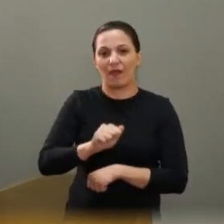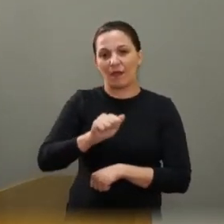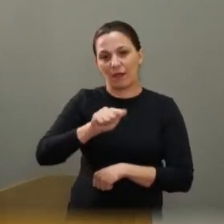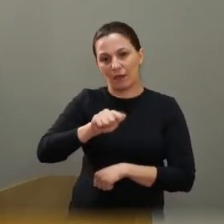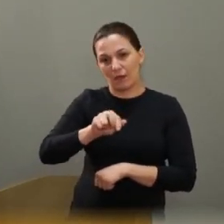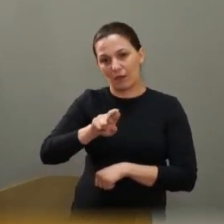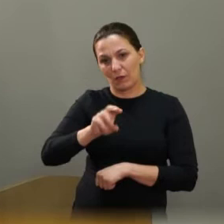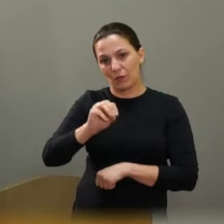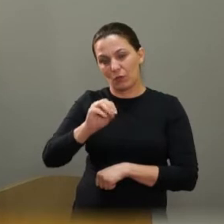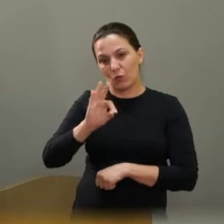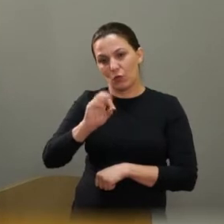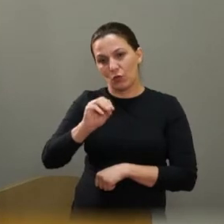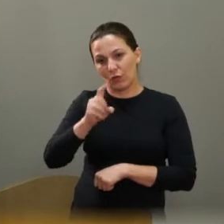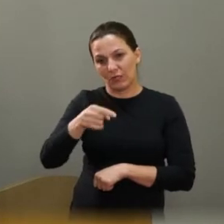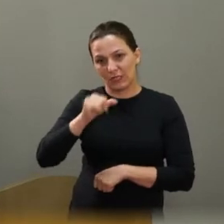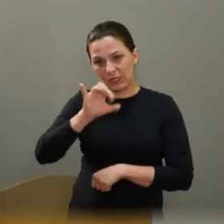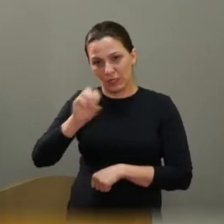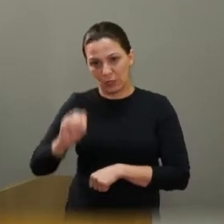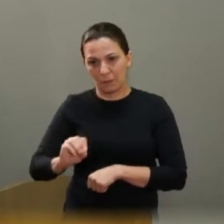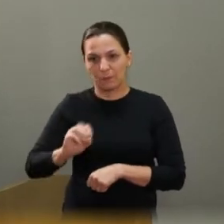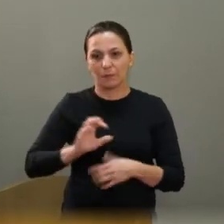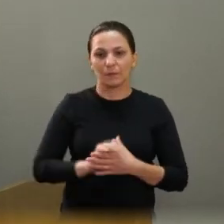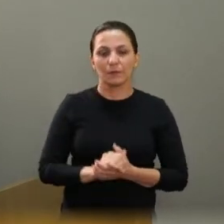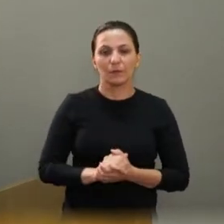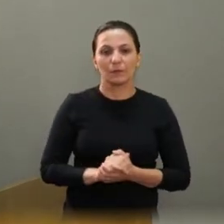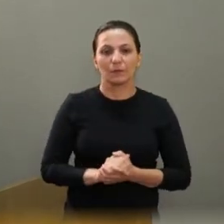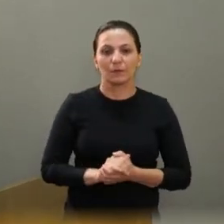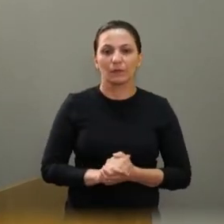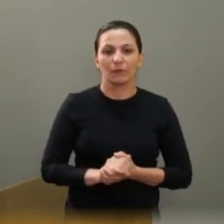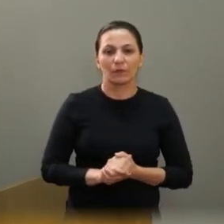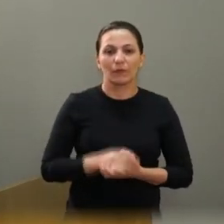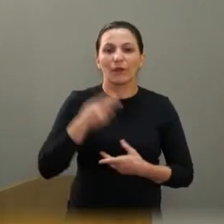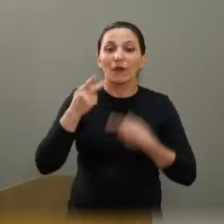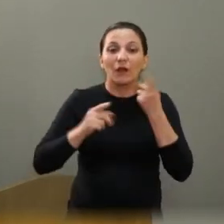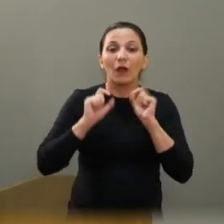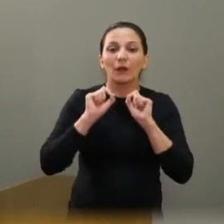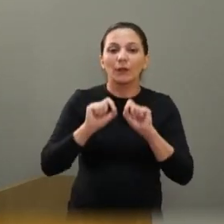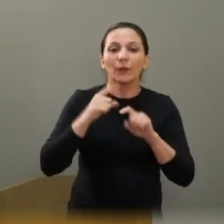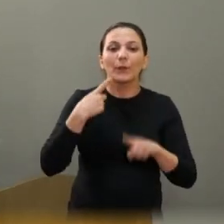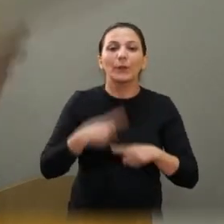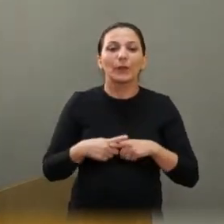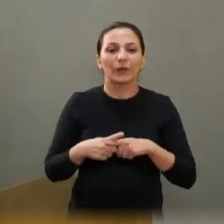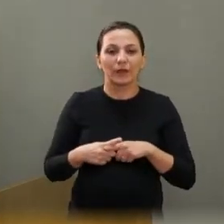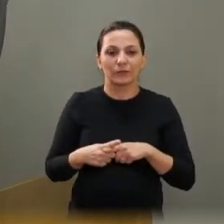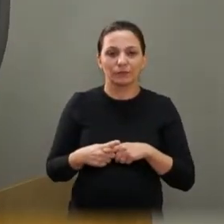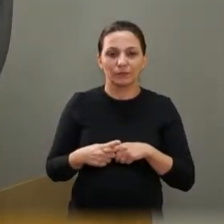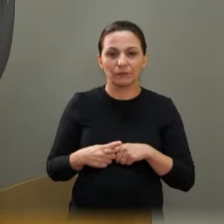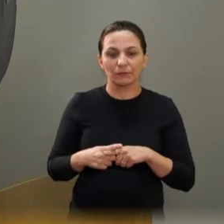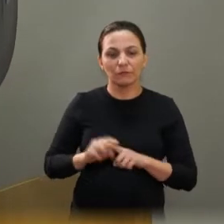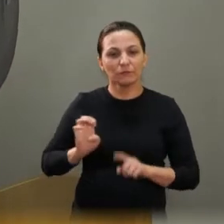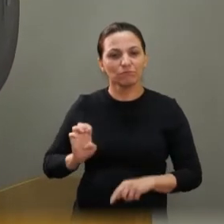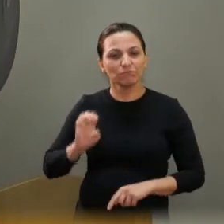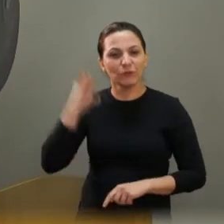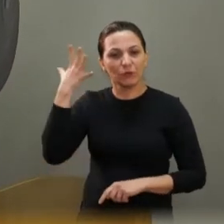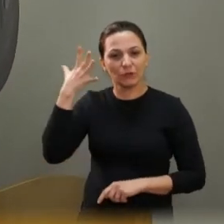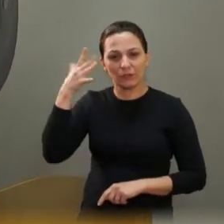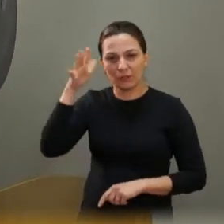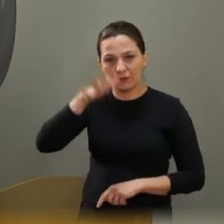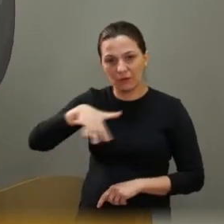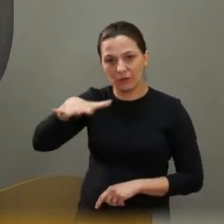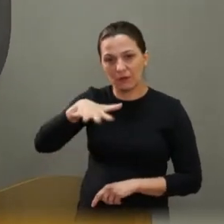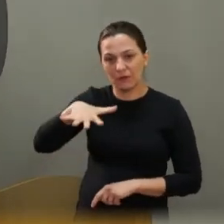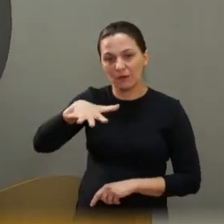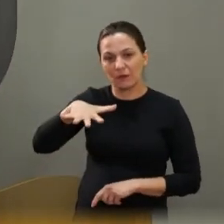buscar alternativa mas minuto presente mais um minuto eu digo isso é porque o que aconteceu